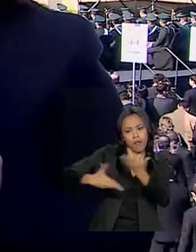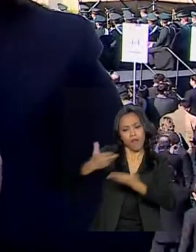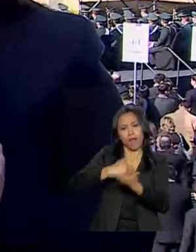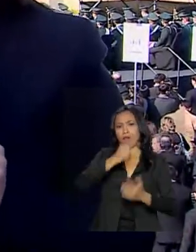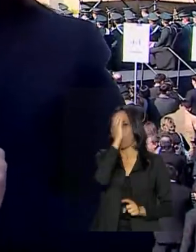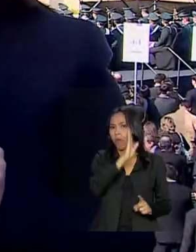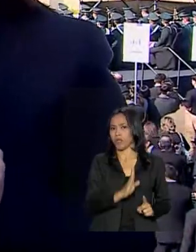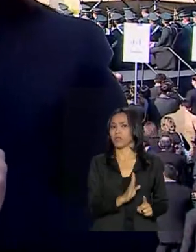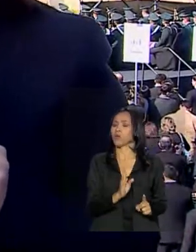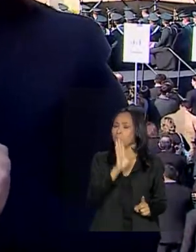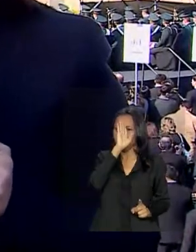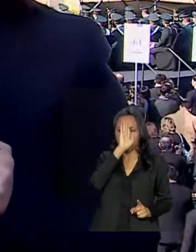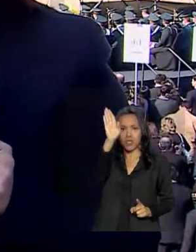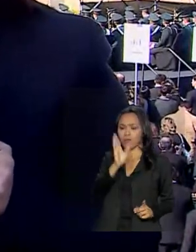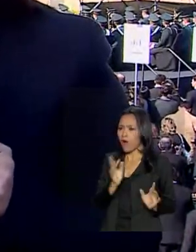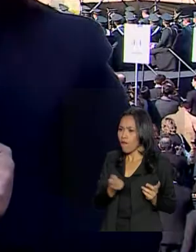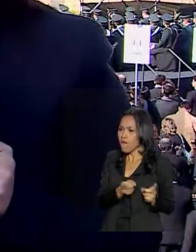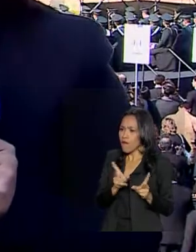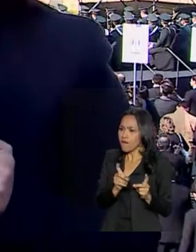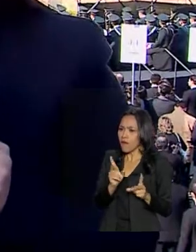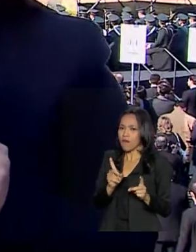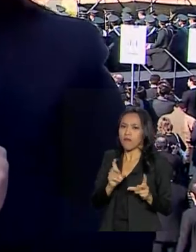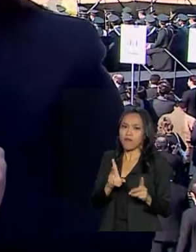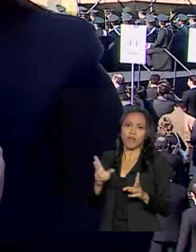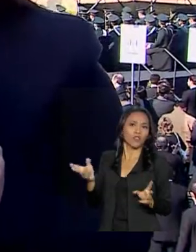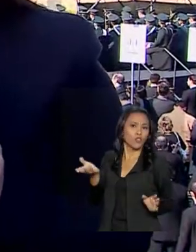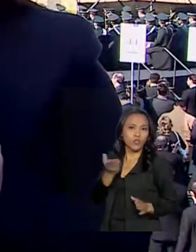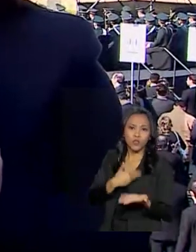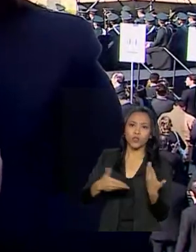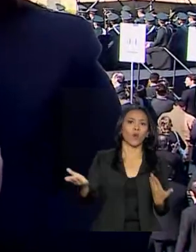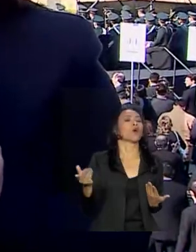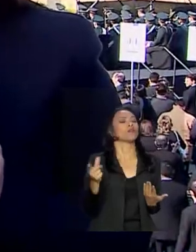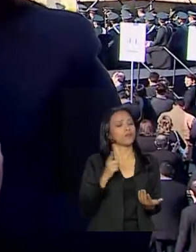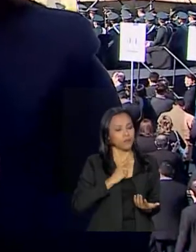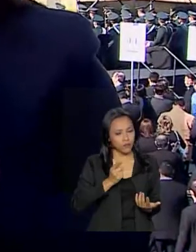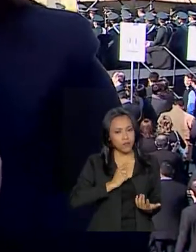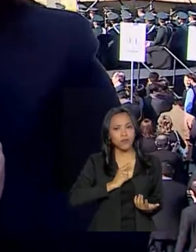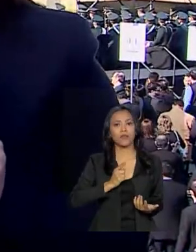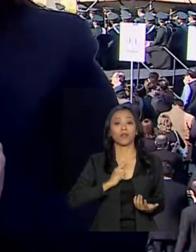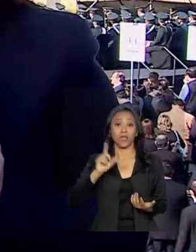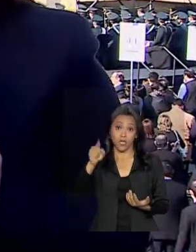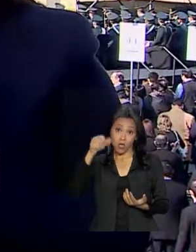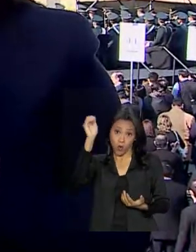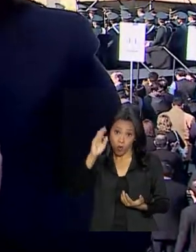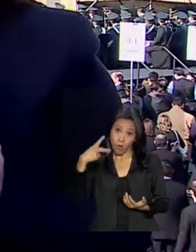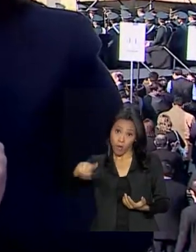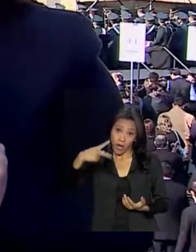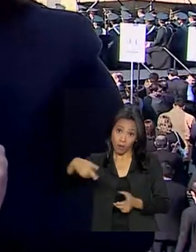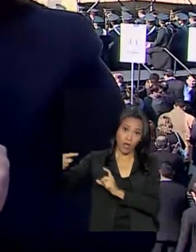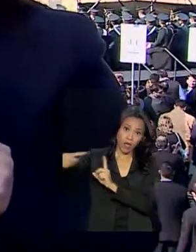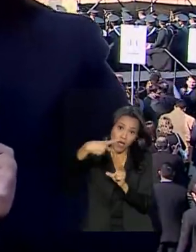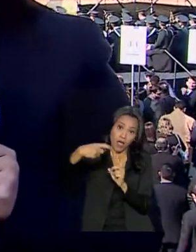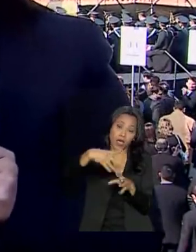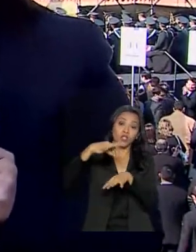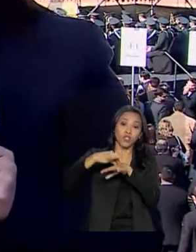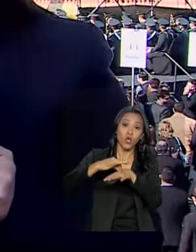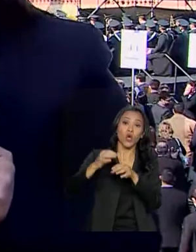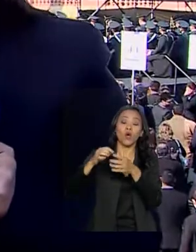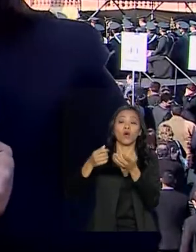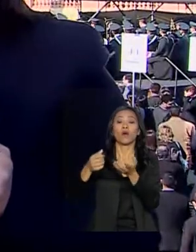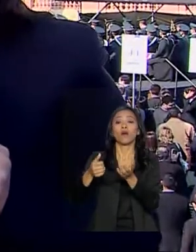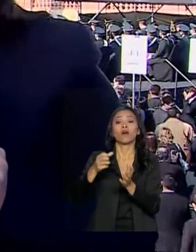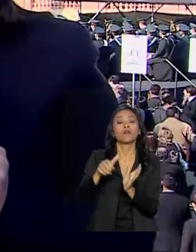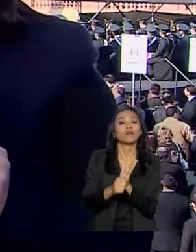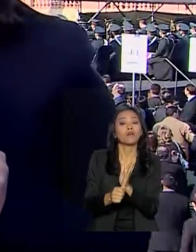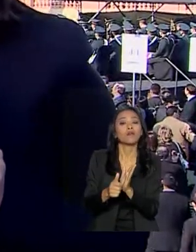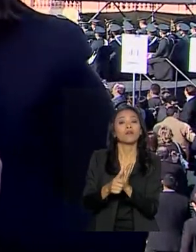principal parceiro do Paraguai. Existe uma relação de troca muito grande. O Paraguai exporta para o Brasil soja, carne, arroz, entre outros produtos,